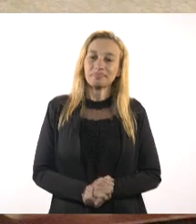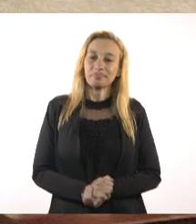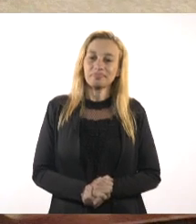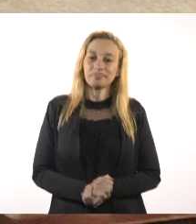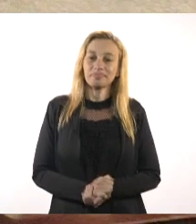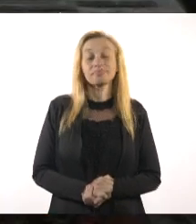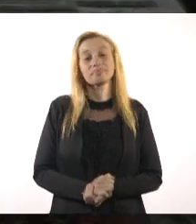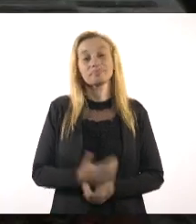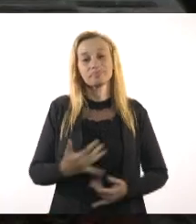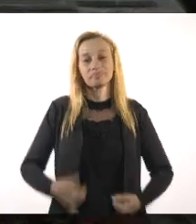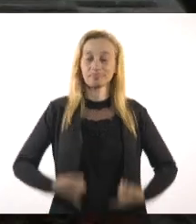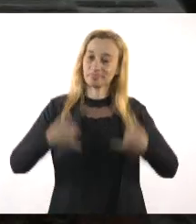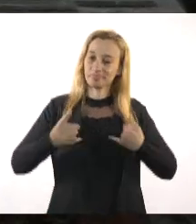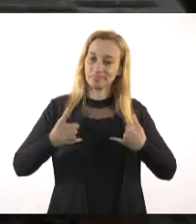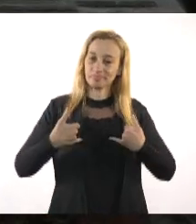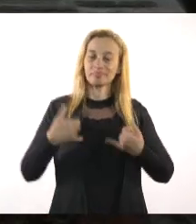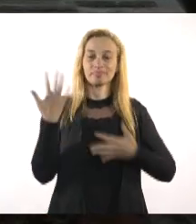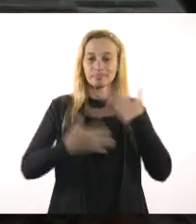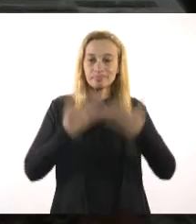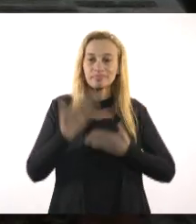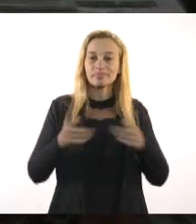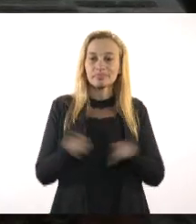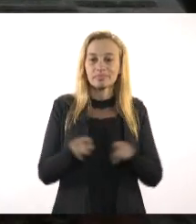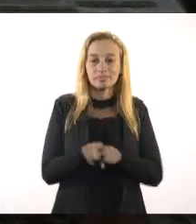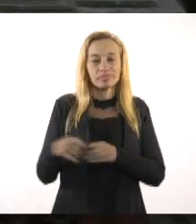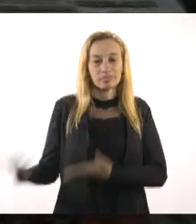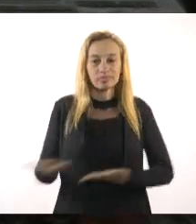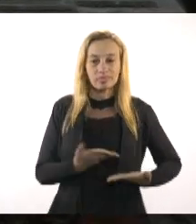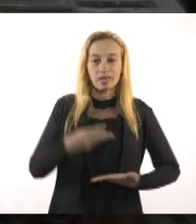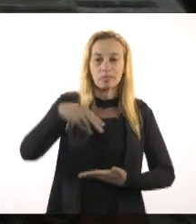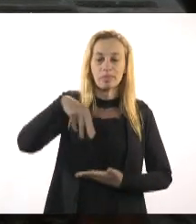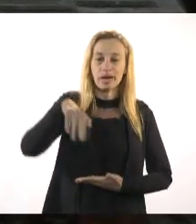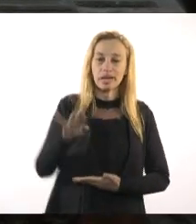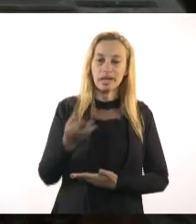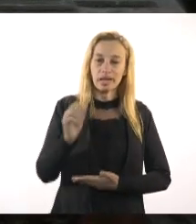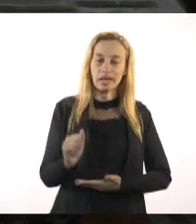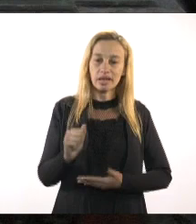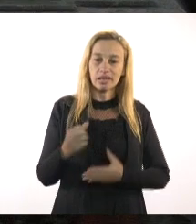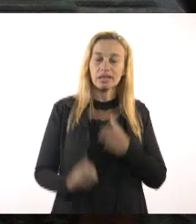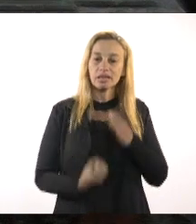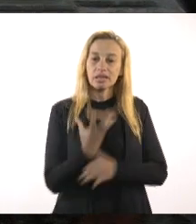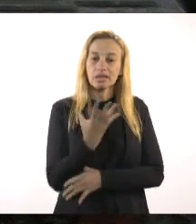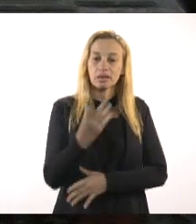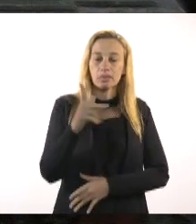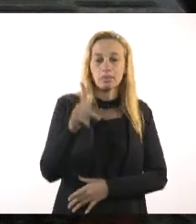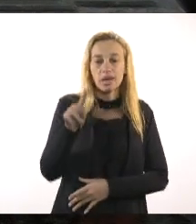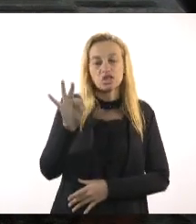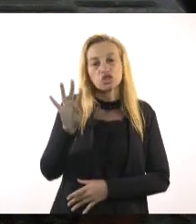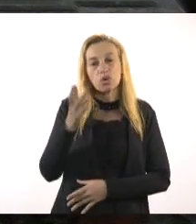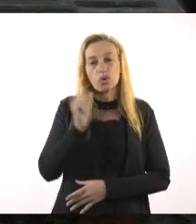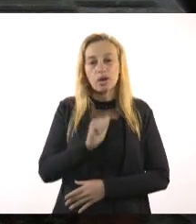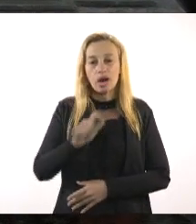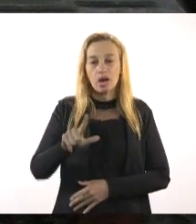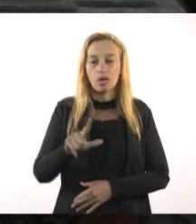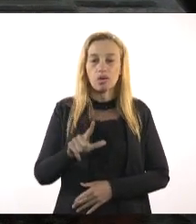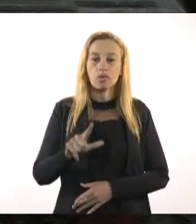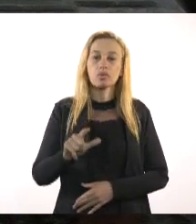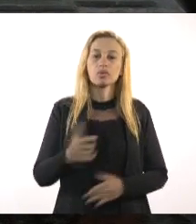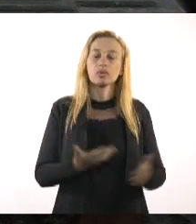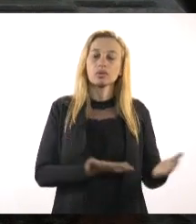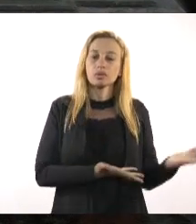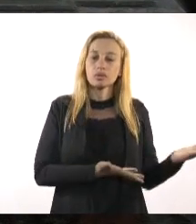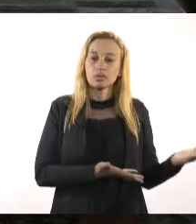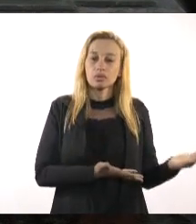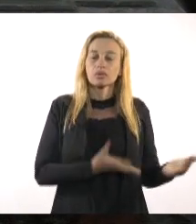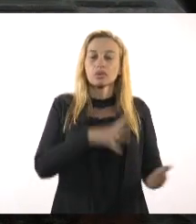Com muita honra e alegria também, queria convidar a Maria Cristina, fundadora da Pastoral do Menor e membro do Conselho do Banco